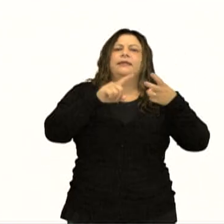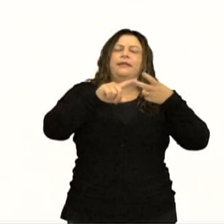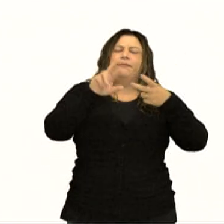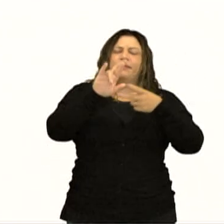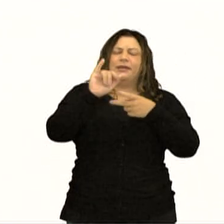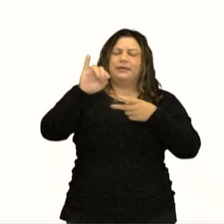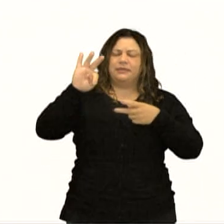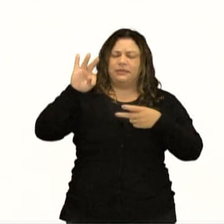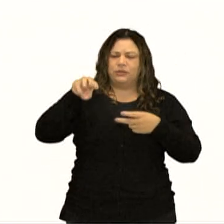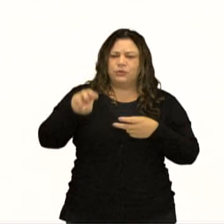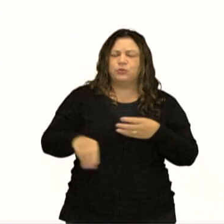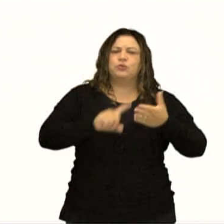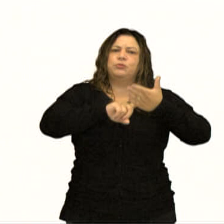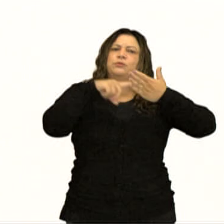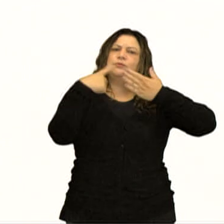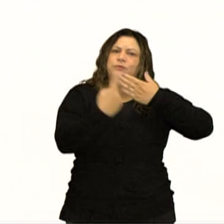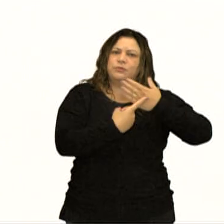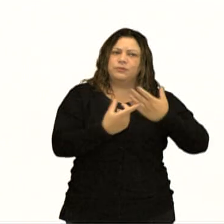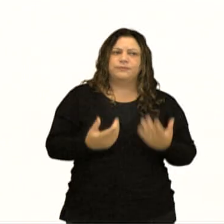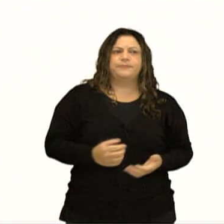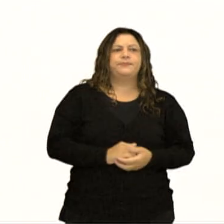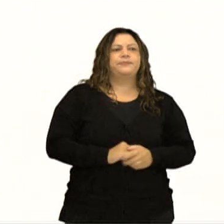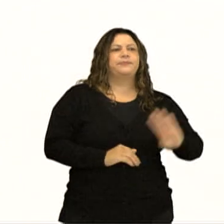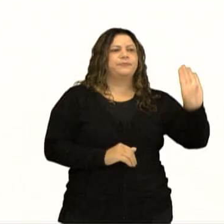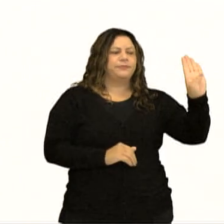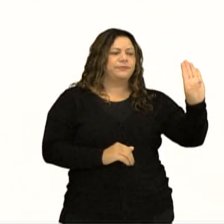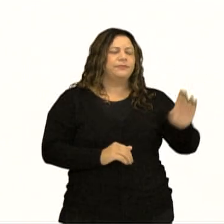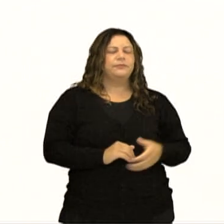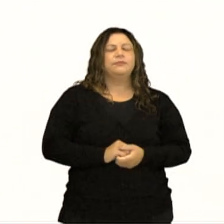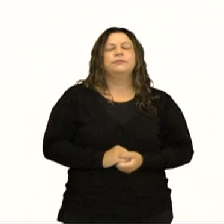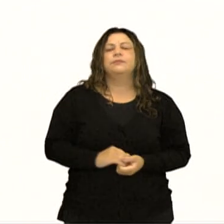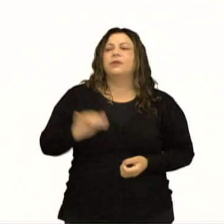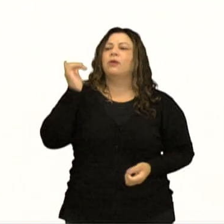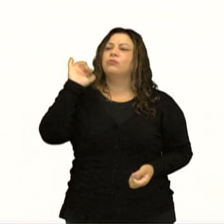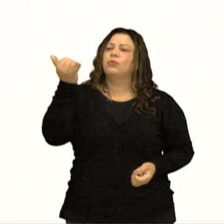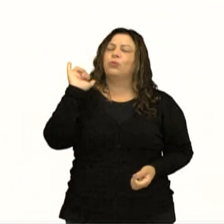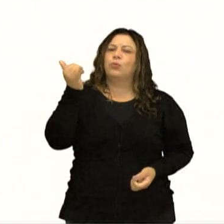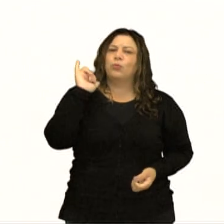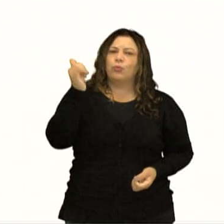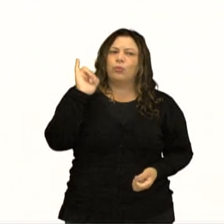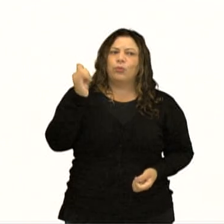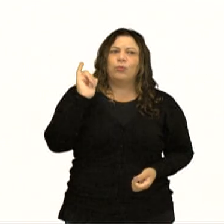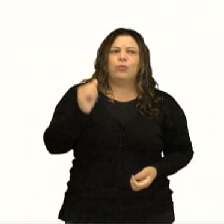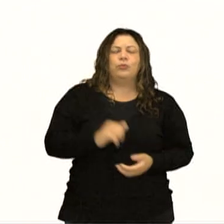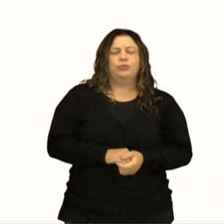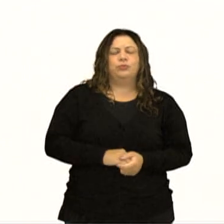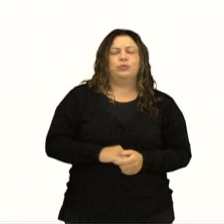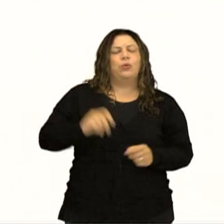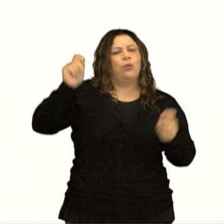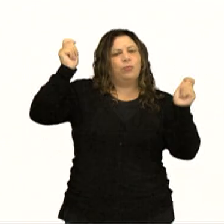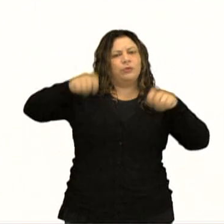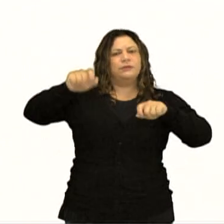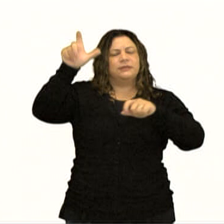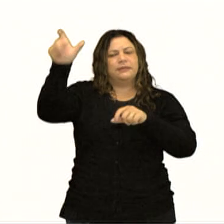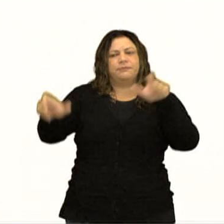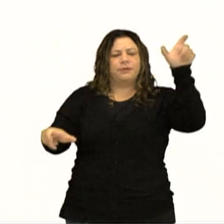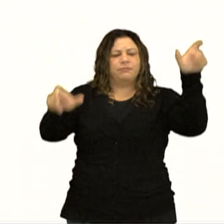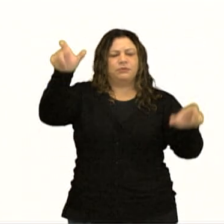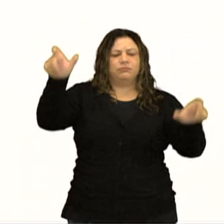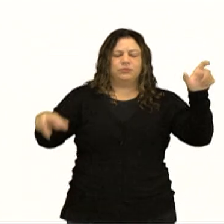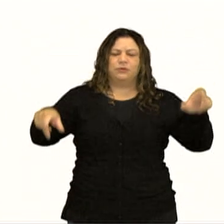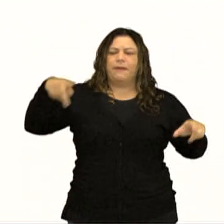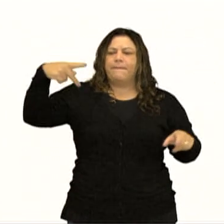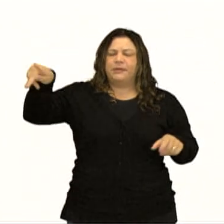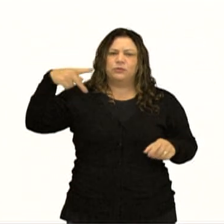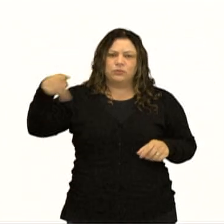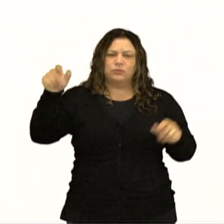figura de linguagem. B, os textos lidos são contos, pois o narrador apresenta as personagens,